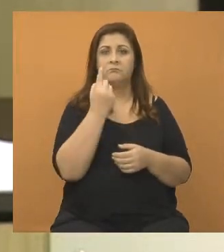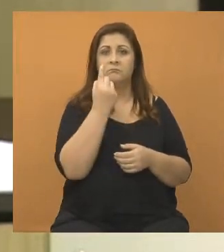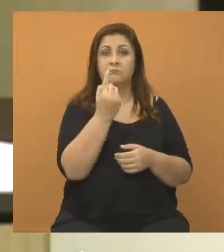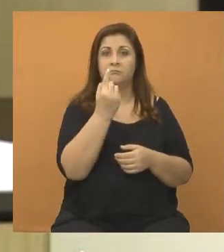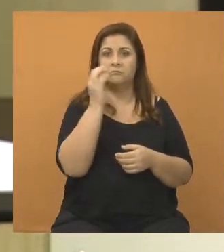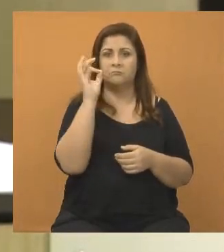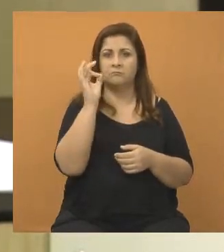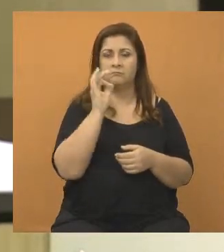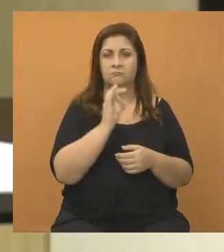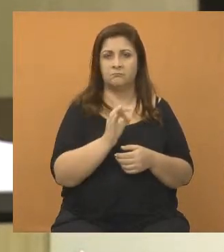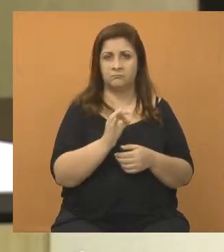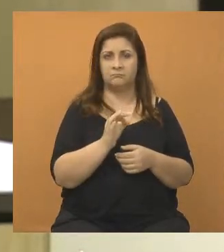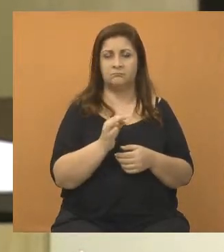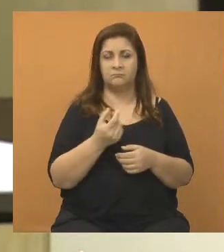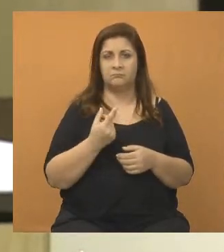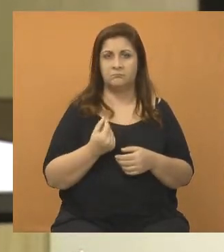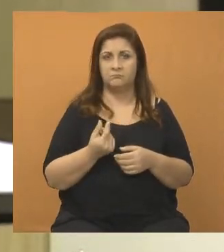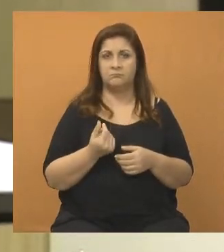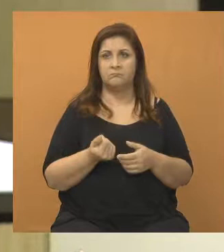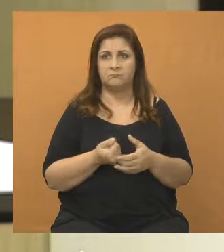1% do orçamento